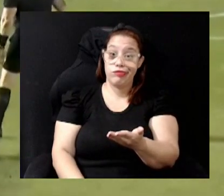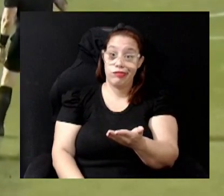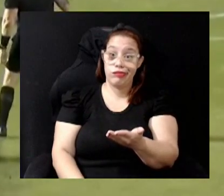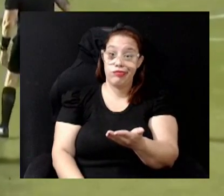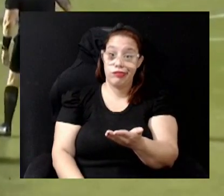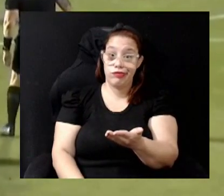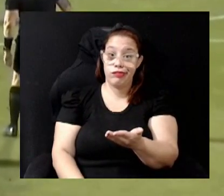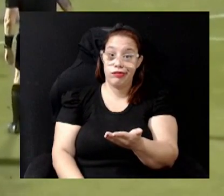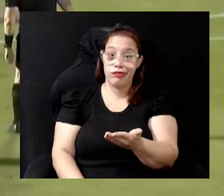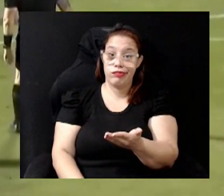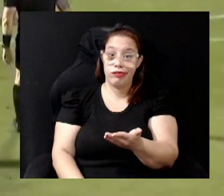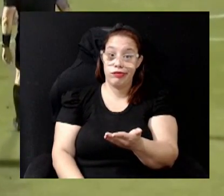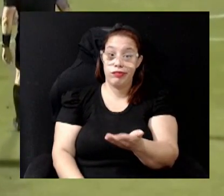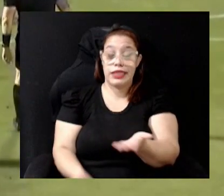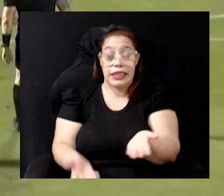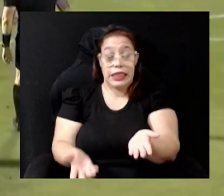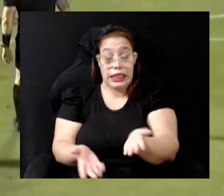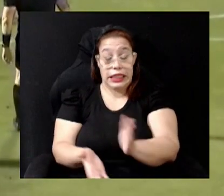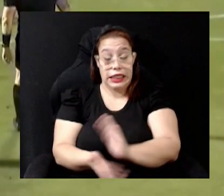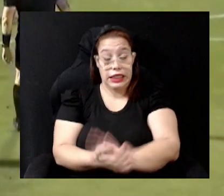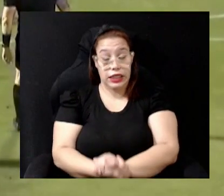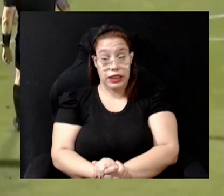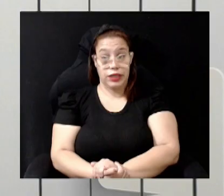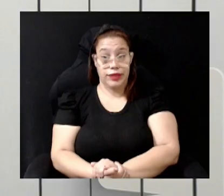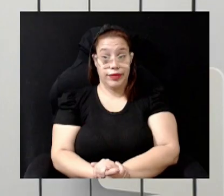Horizontino 2.